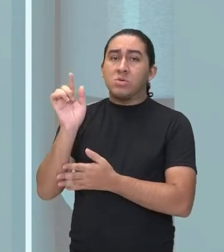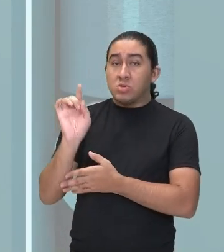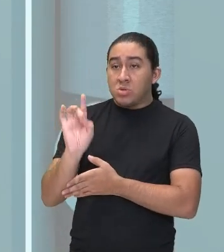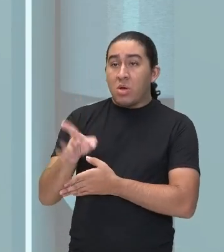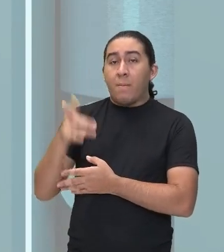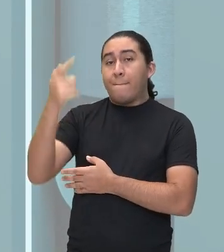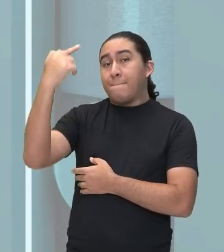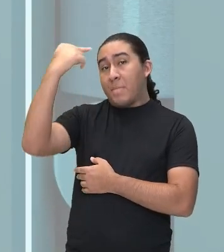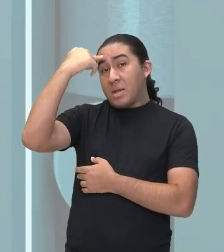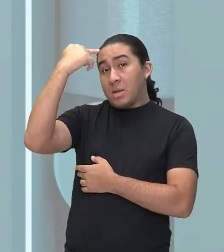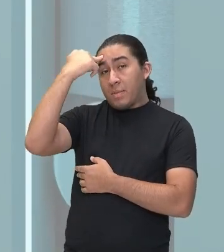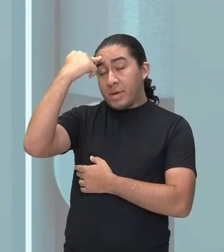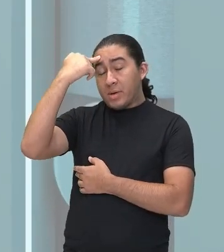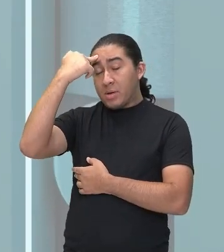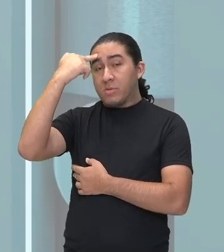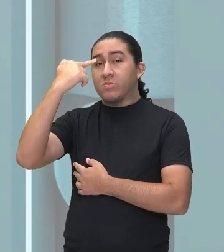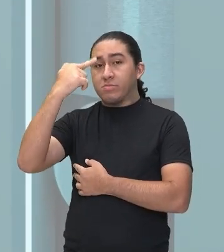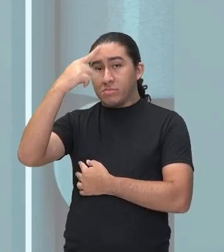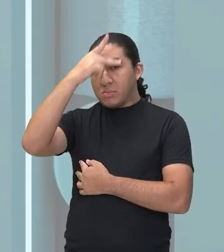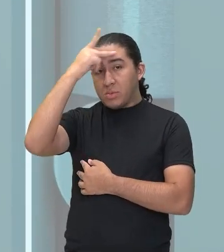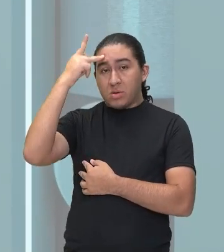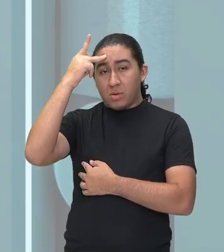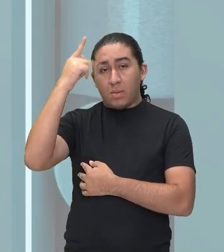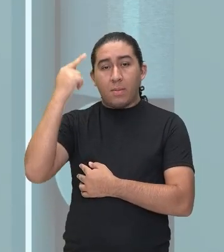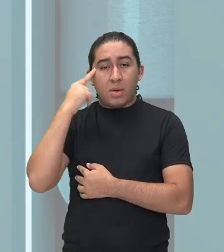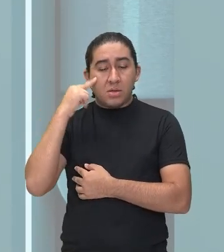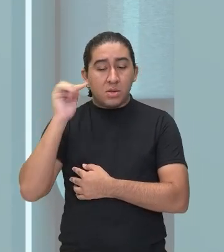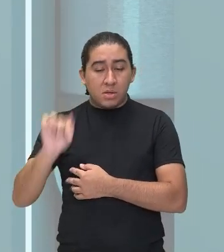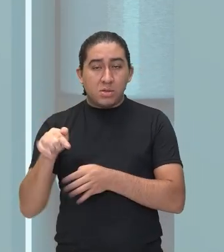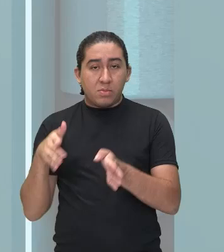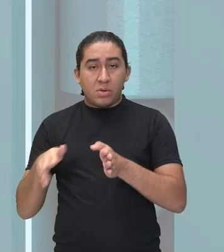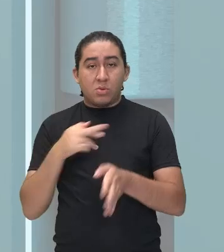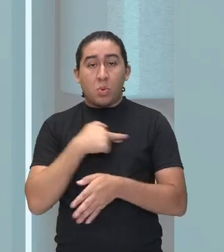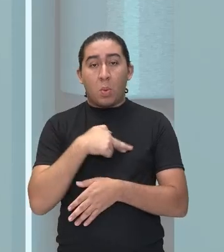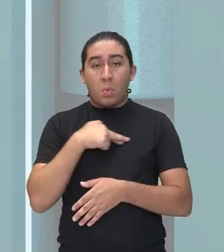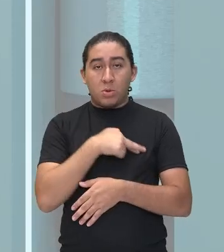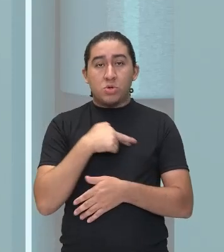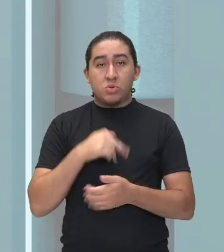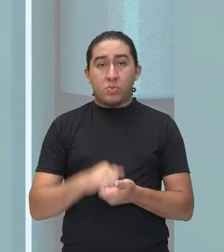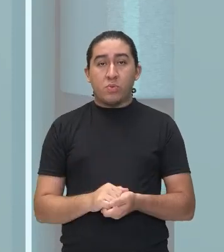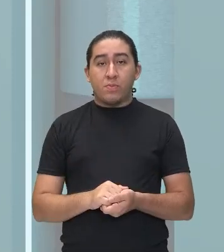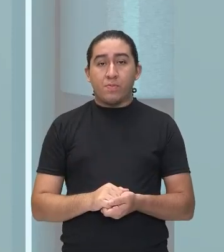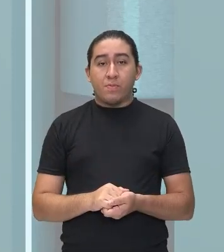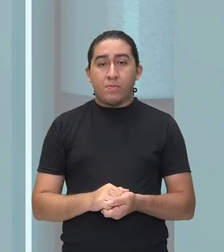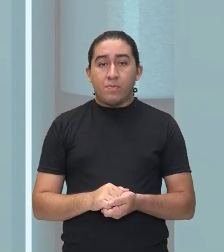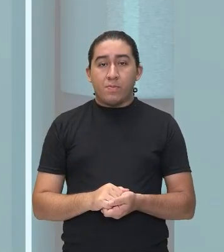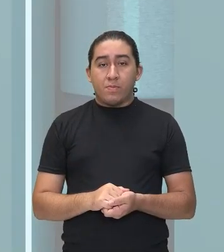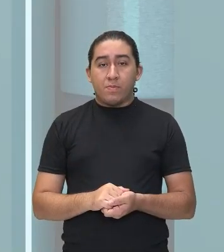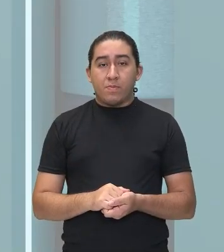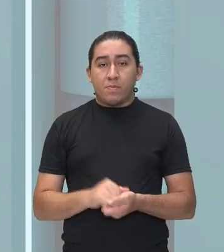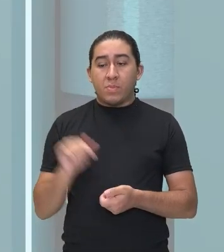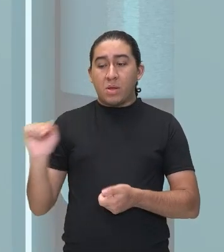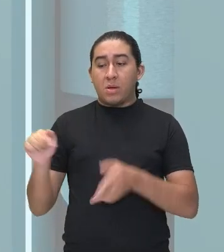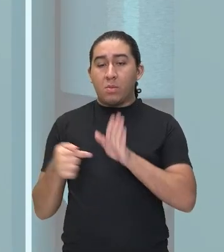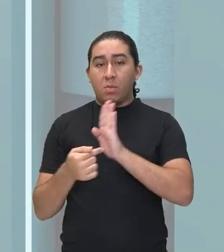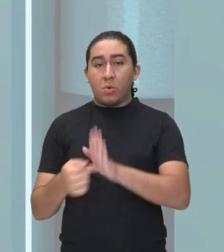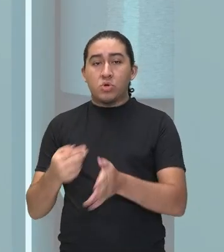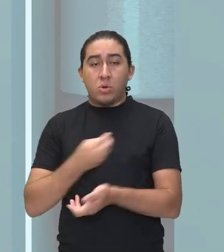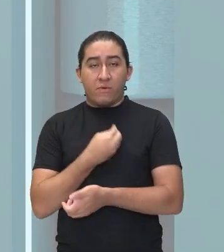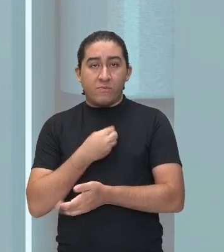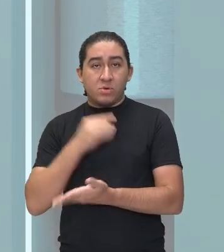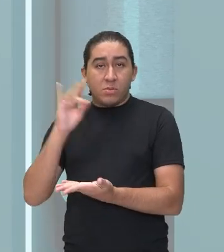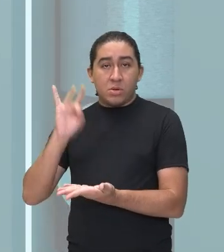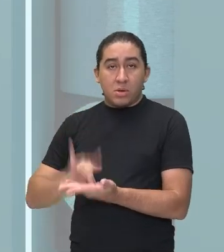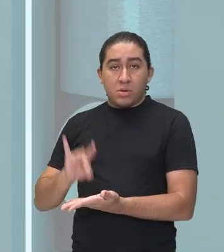aqueles escapismos que acontecia lá no romantismo. O realismo quer mostrar a vida como ela é.